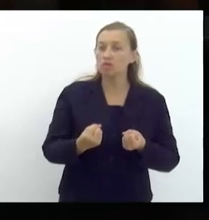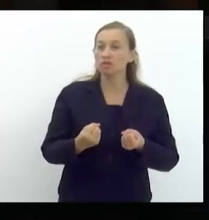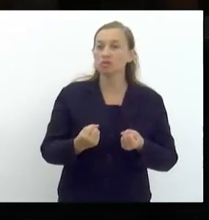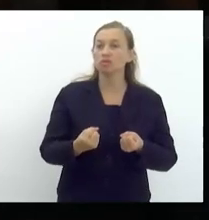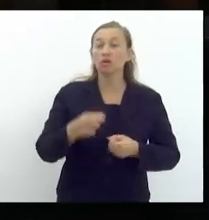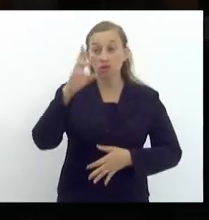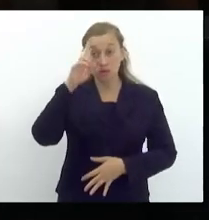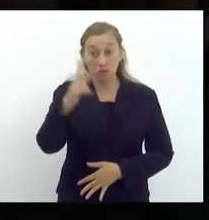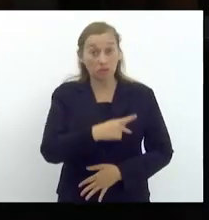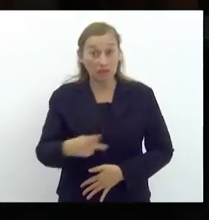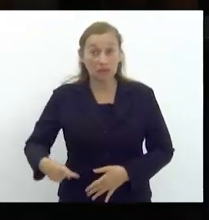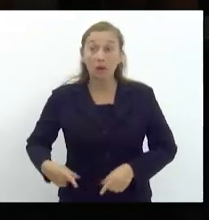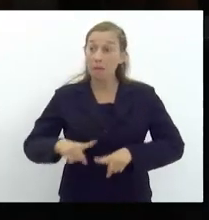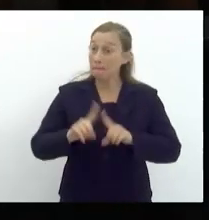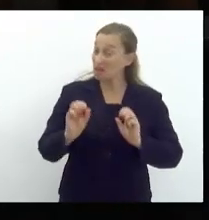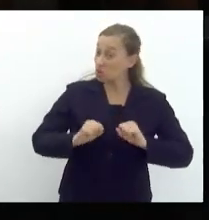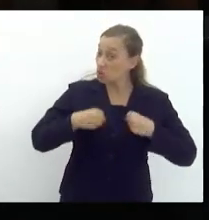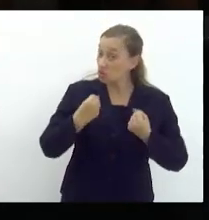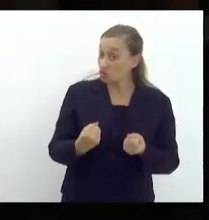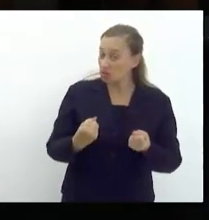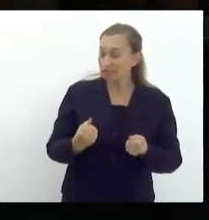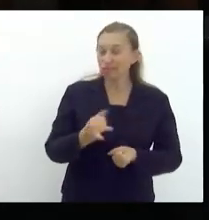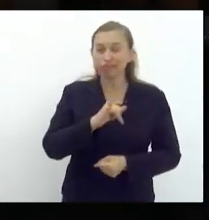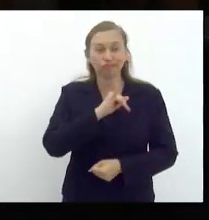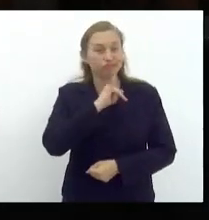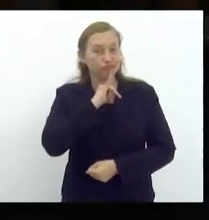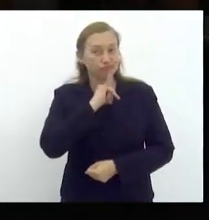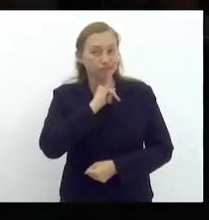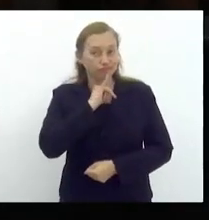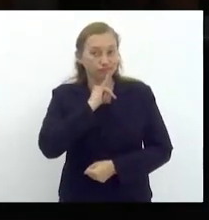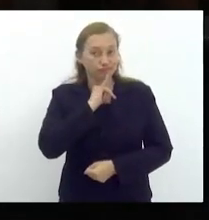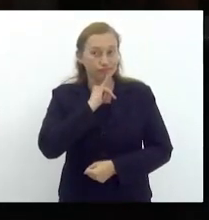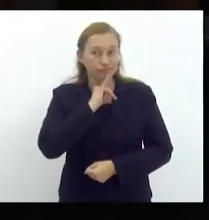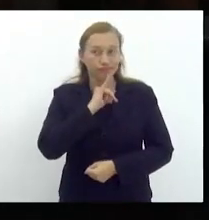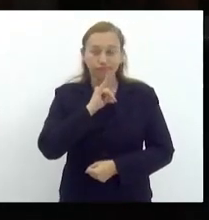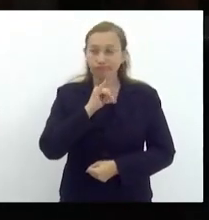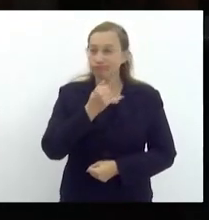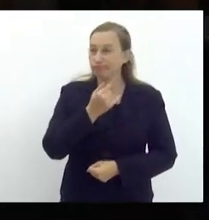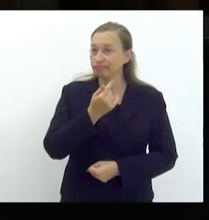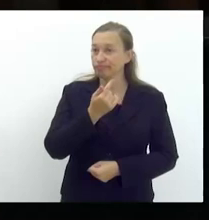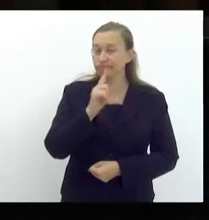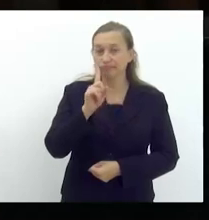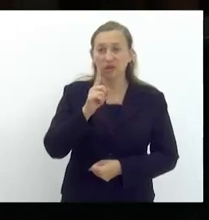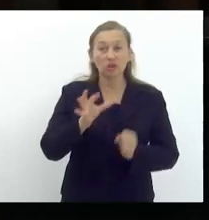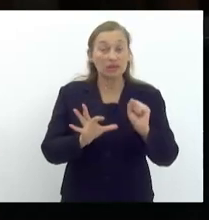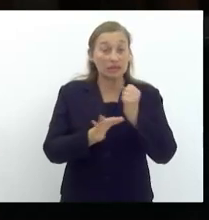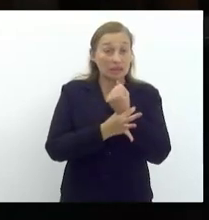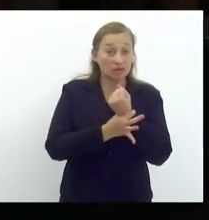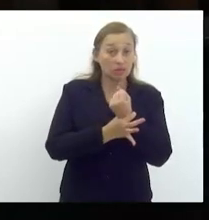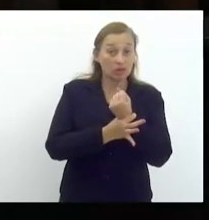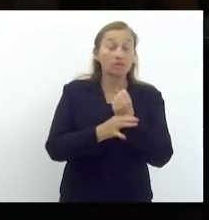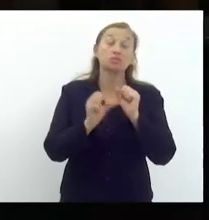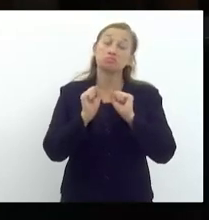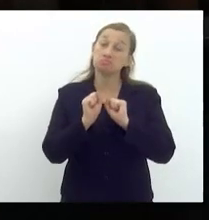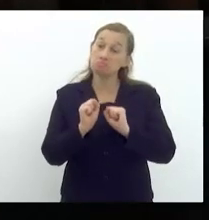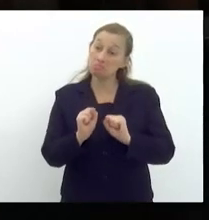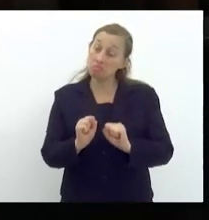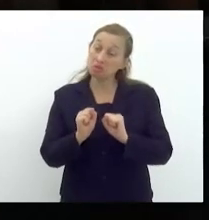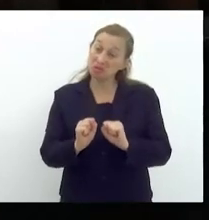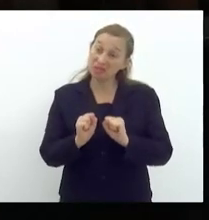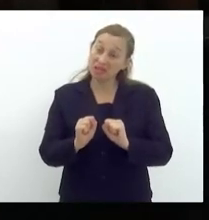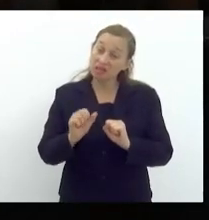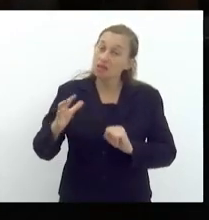mas esse esforço infelizmente não garantiu que a gente pudesse que a